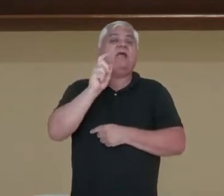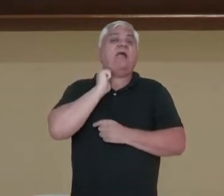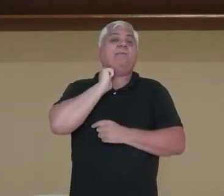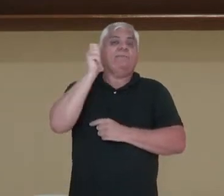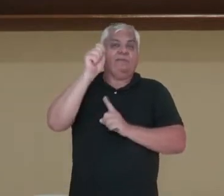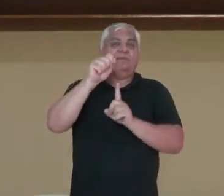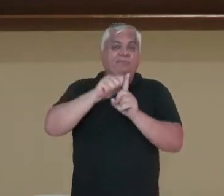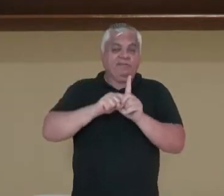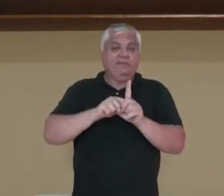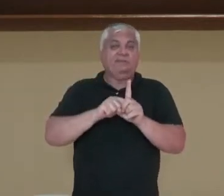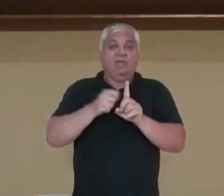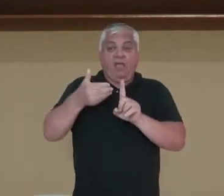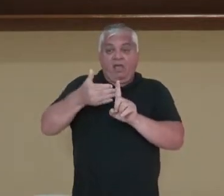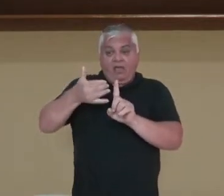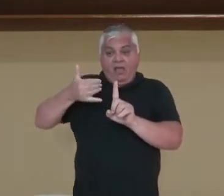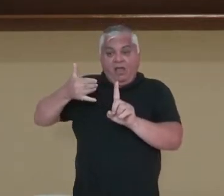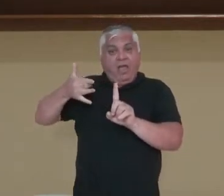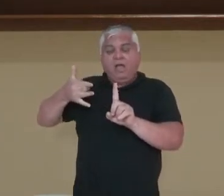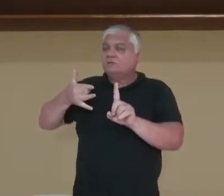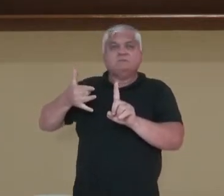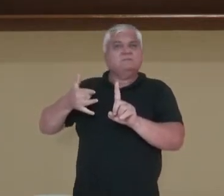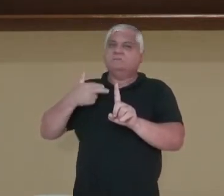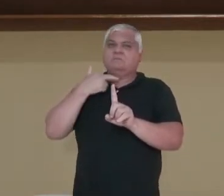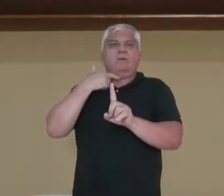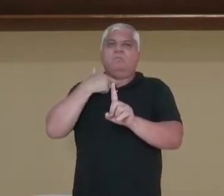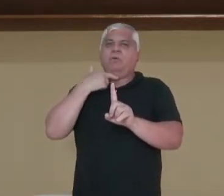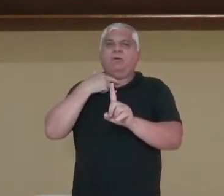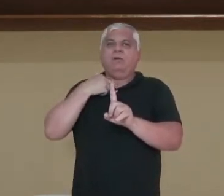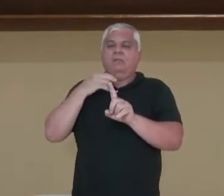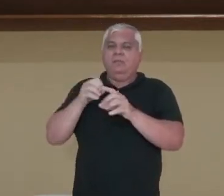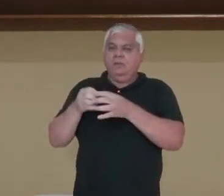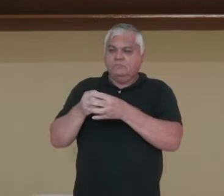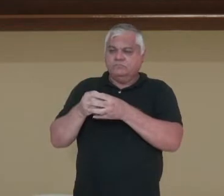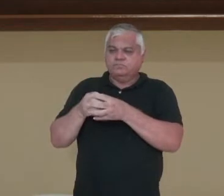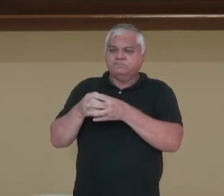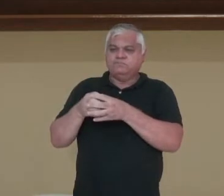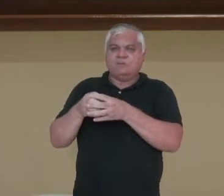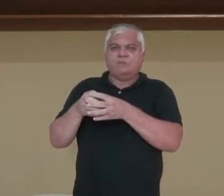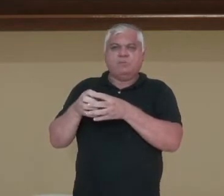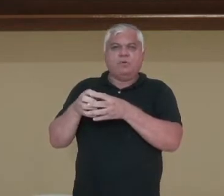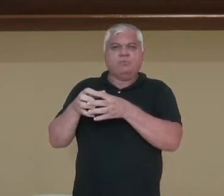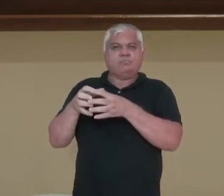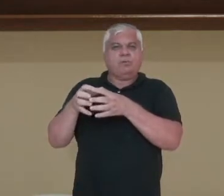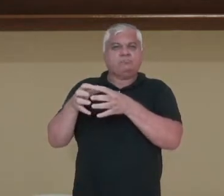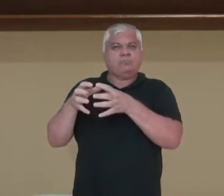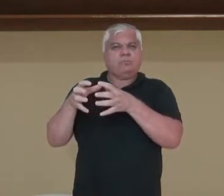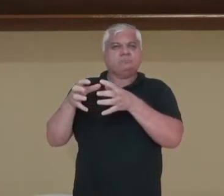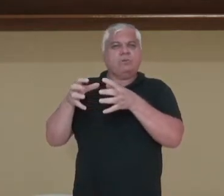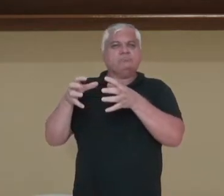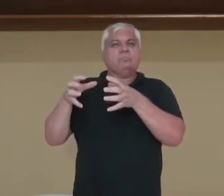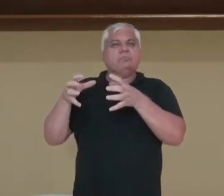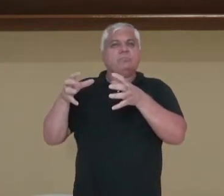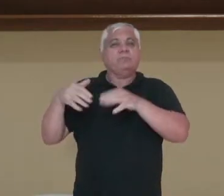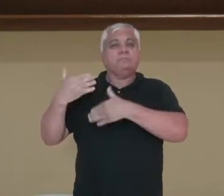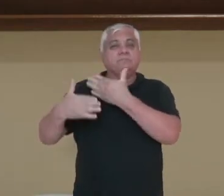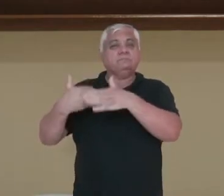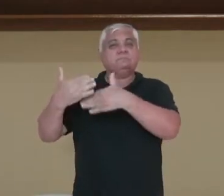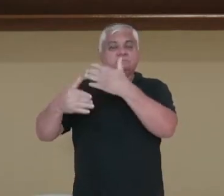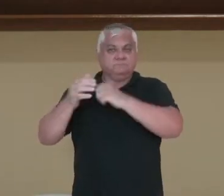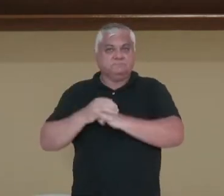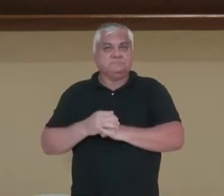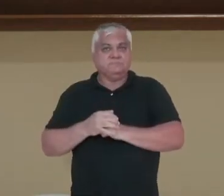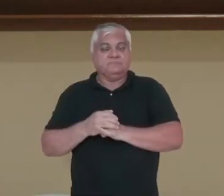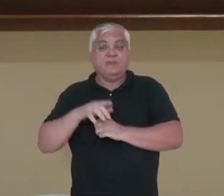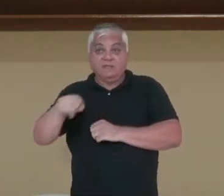Por quê? Porque antes disso, né, os pinhões ainda estão amadurecendo, estão crescendo ali, né, se desenvolvendo. Uma parte